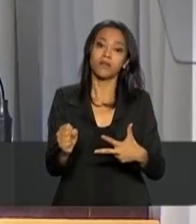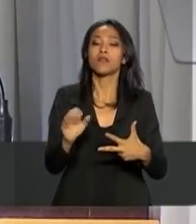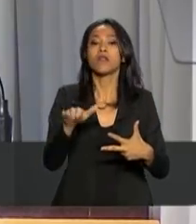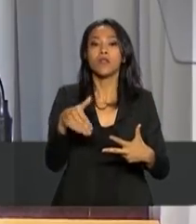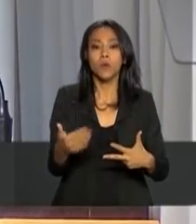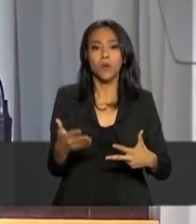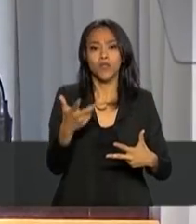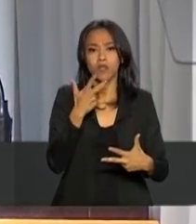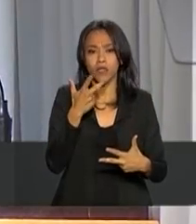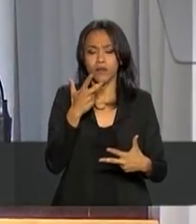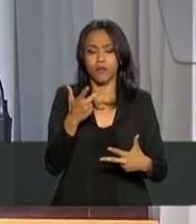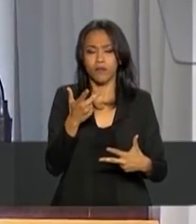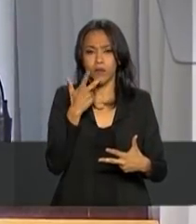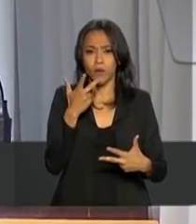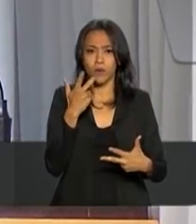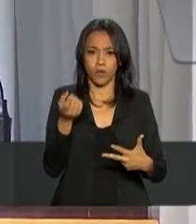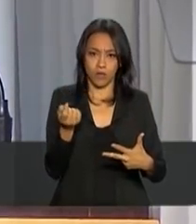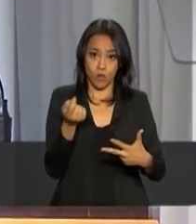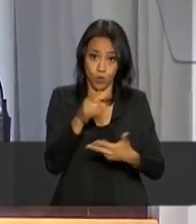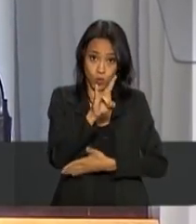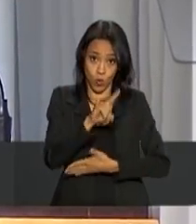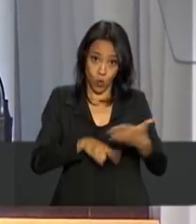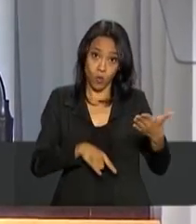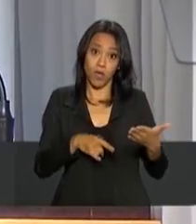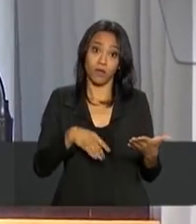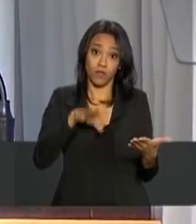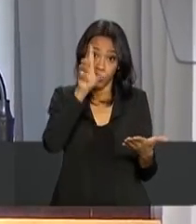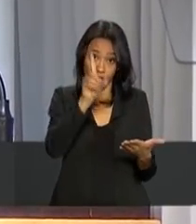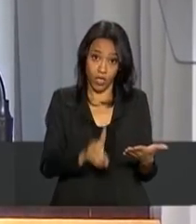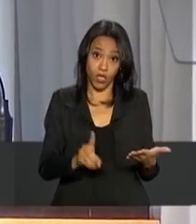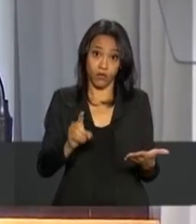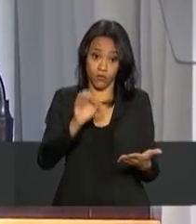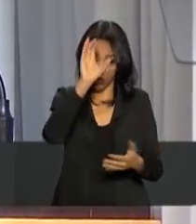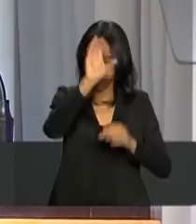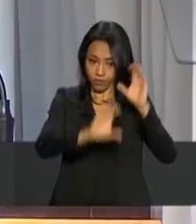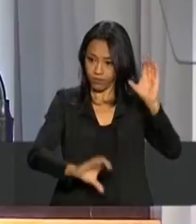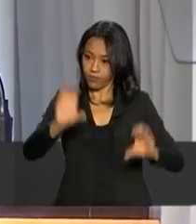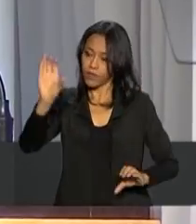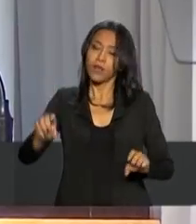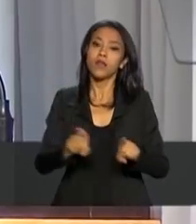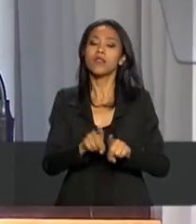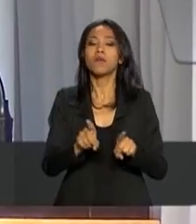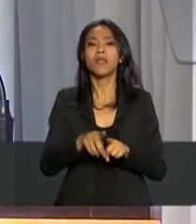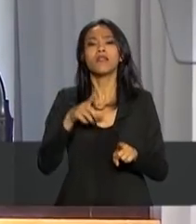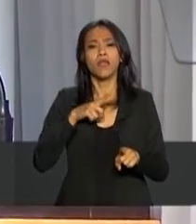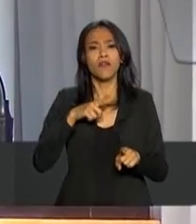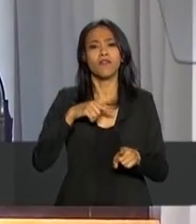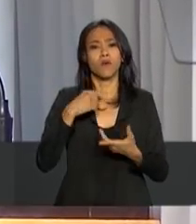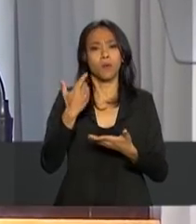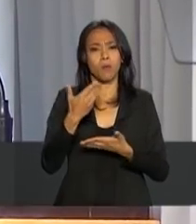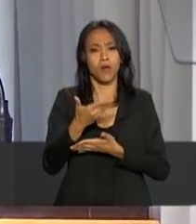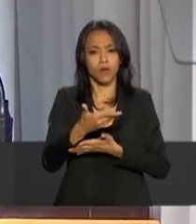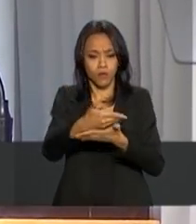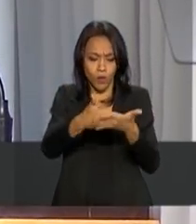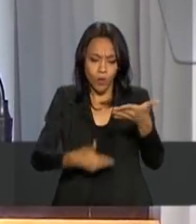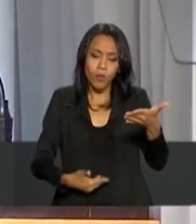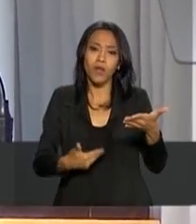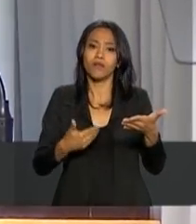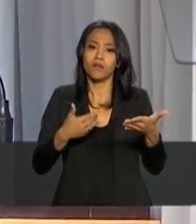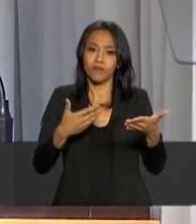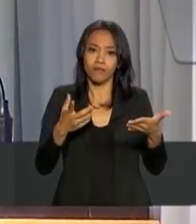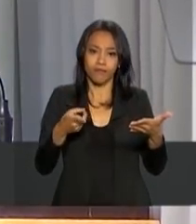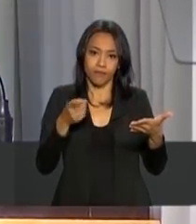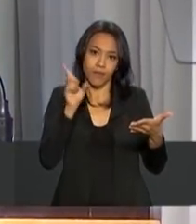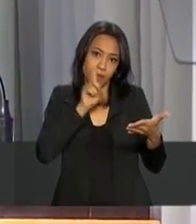Declaração Universal dos Direitos do Homem e do Cidadão, e de 1776, com a independência americana, que também teve uma declaração de direitos. Então, o que fez